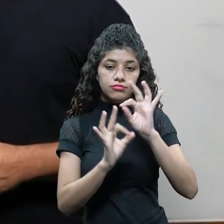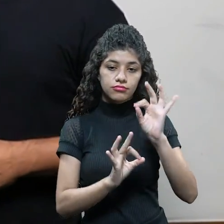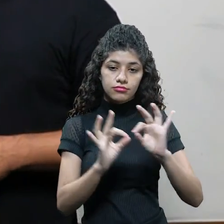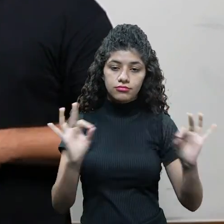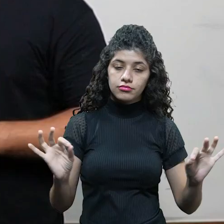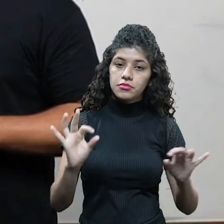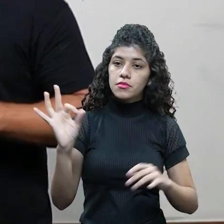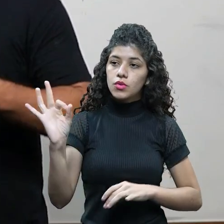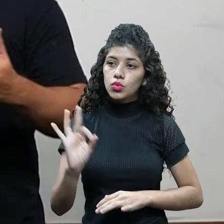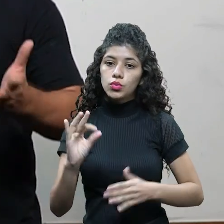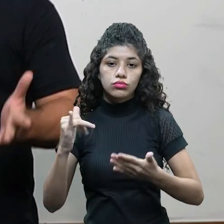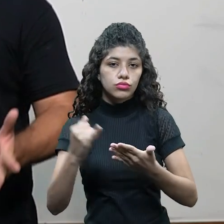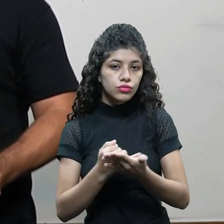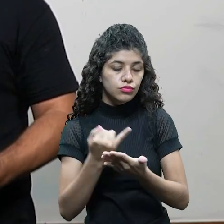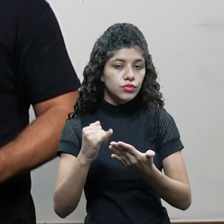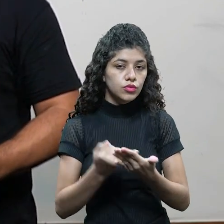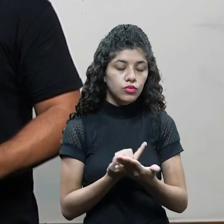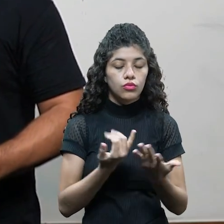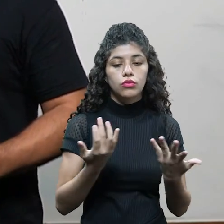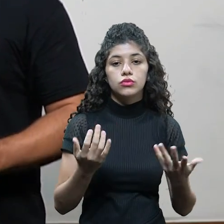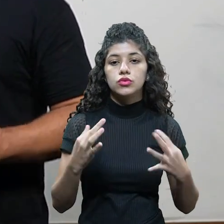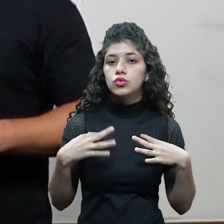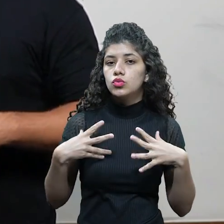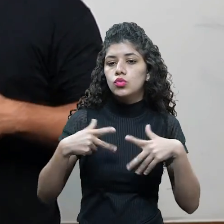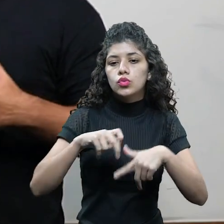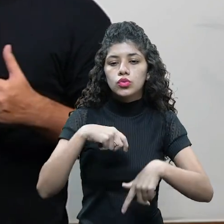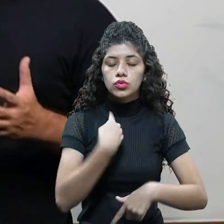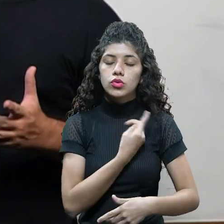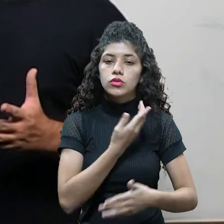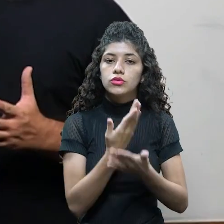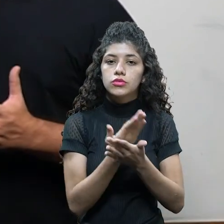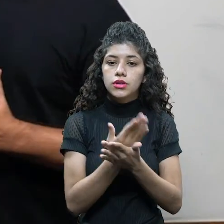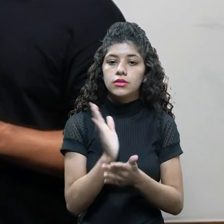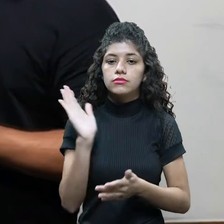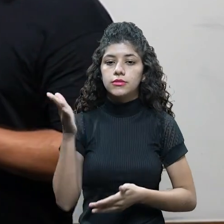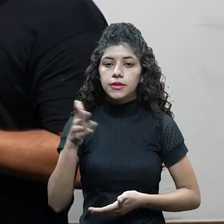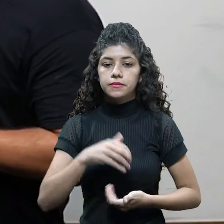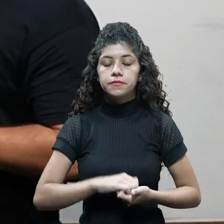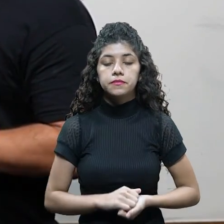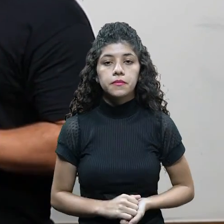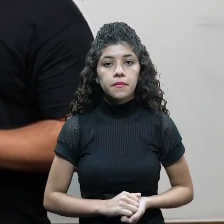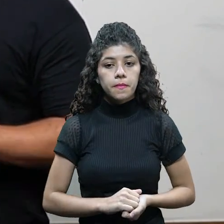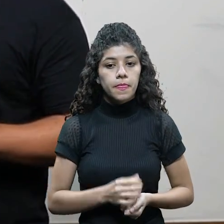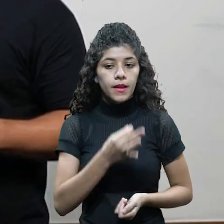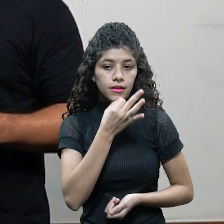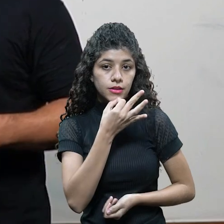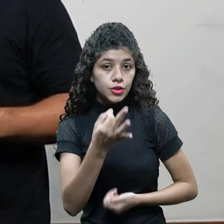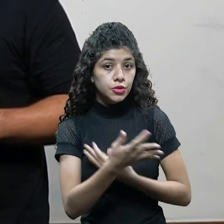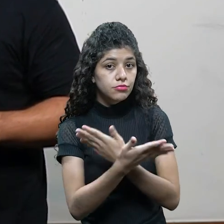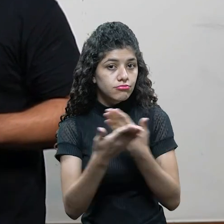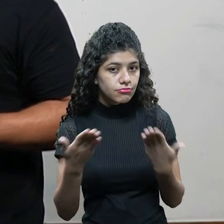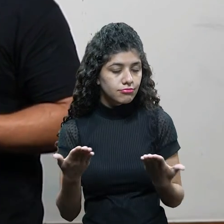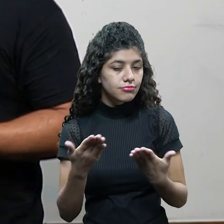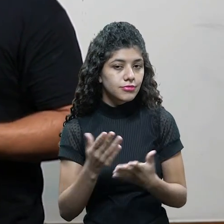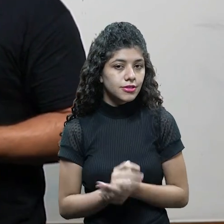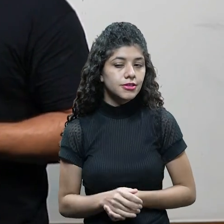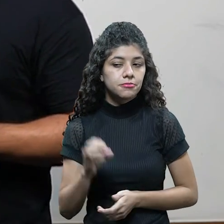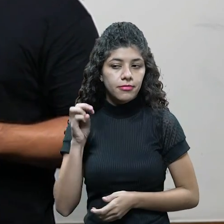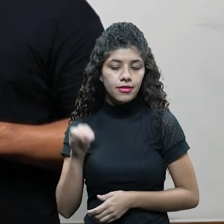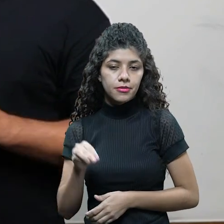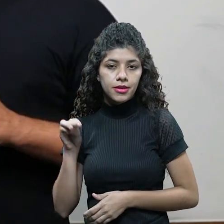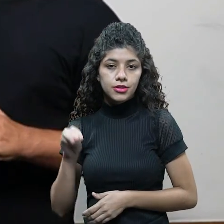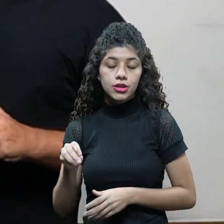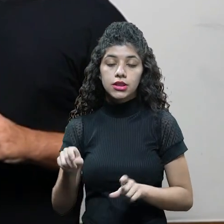regra de 3, de grandeza, de probabilidade, do que nós já estudamos um pouquinho. Então eu quero deixar esse meu recado para vocês em relação à parte